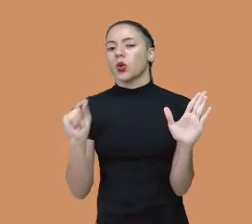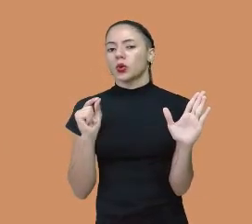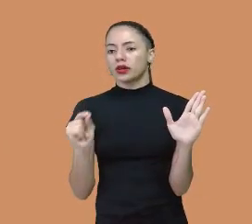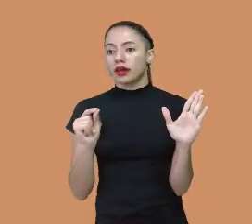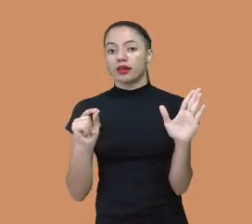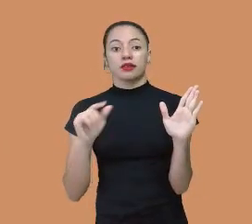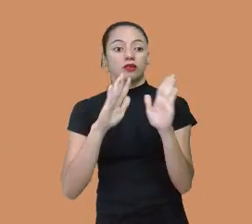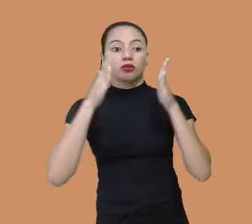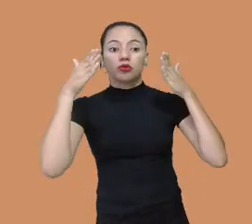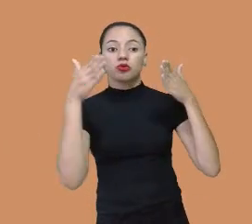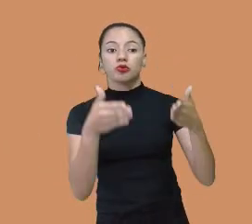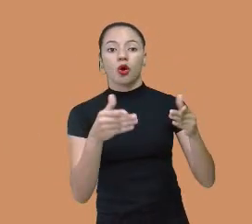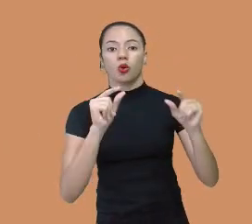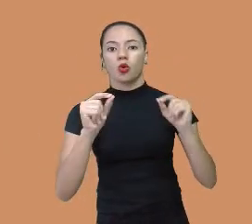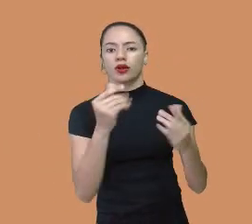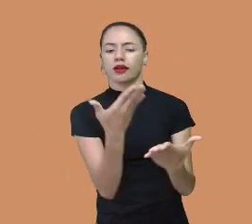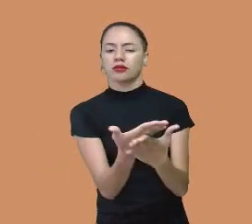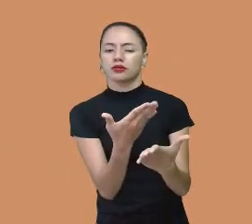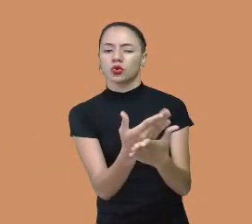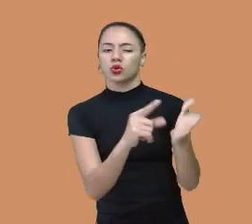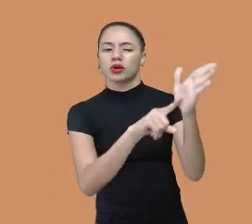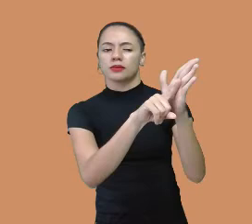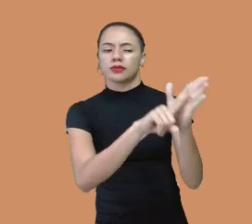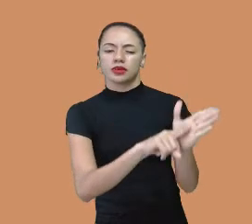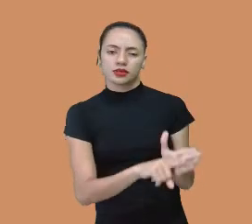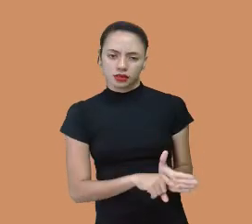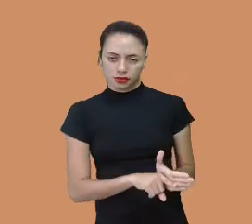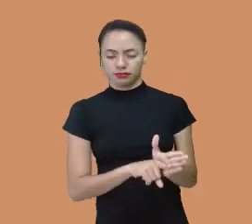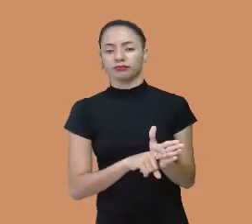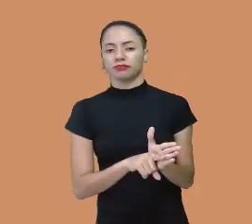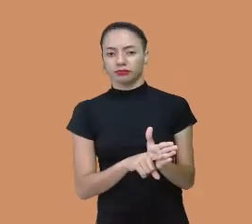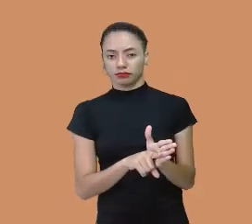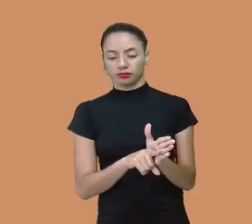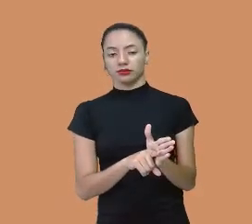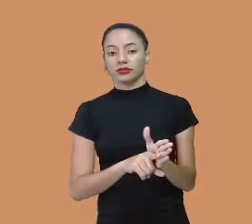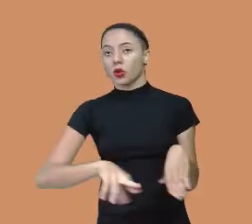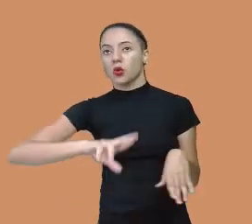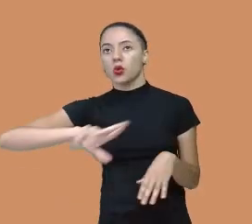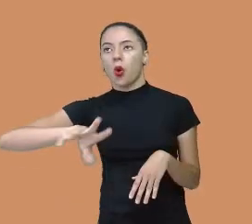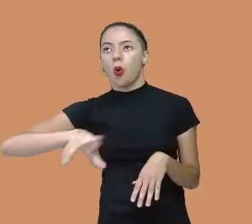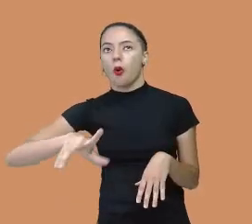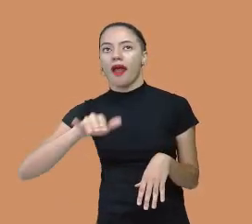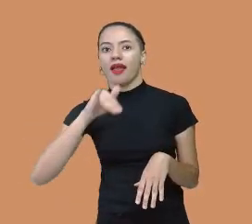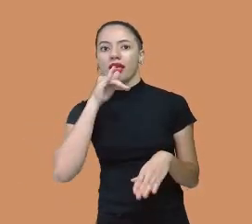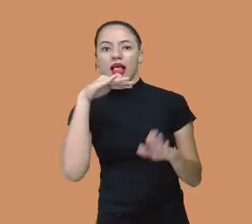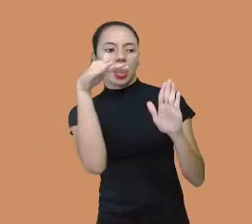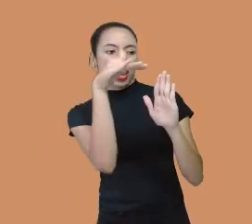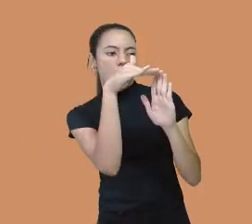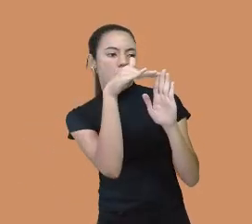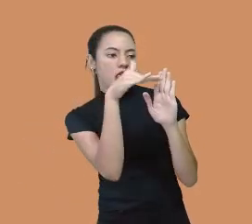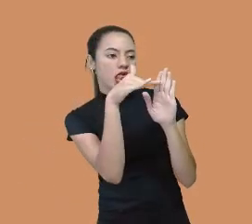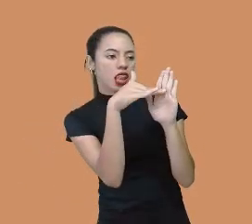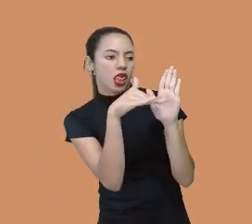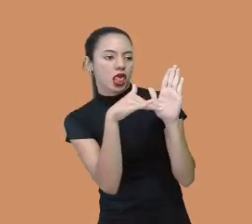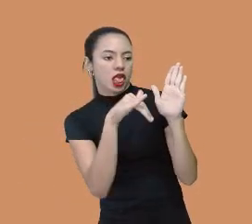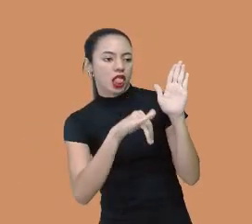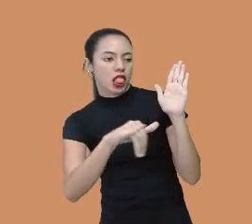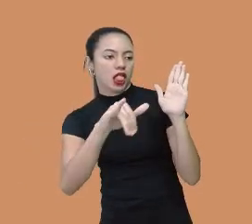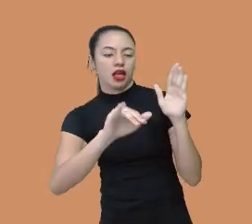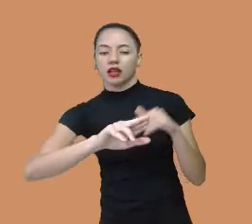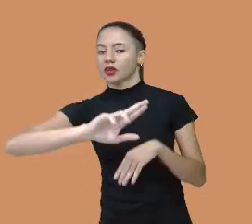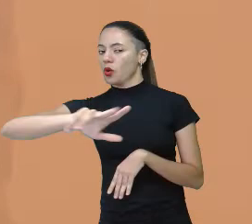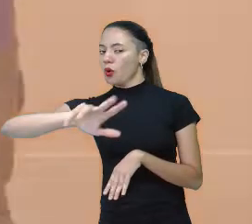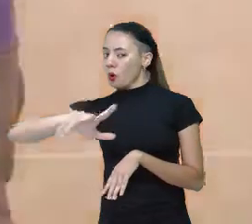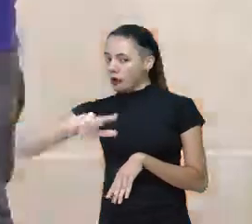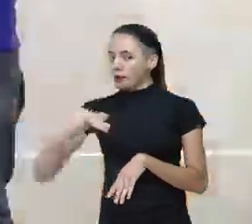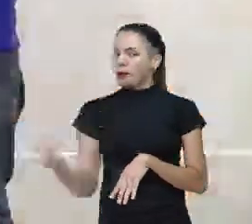como fonte de estudo, de pesquisa, né, que não é uma receita também, né, é importante deixar claro